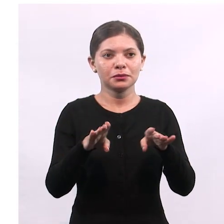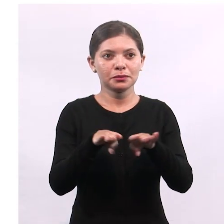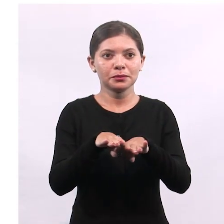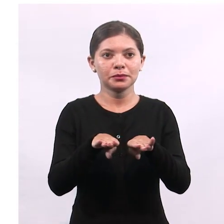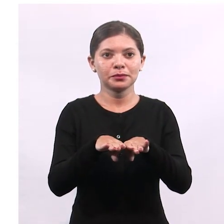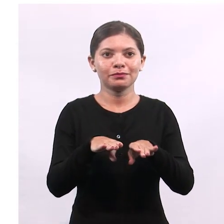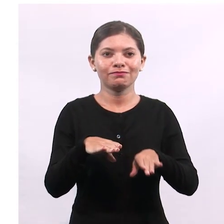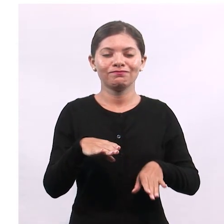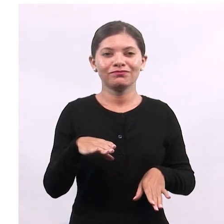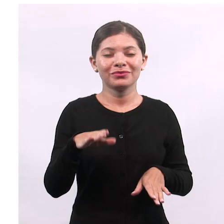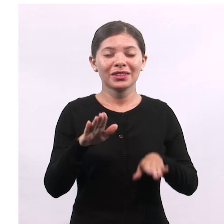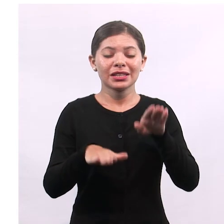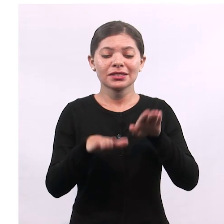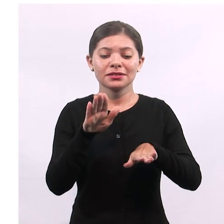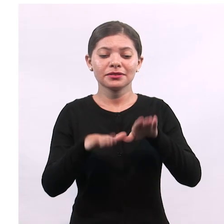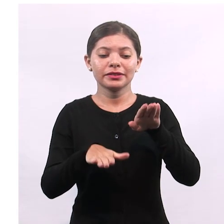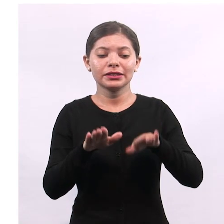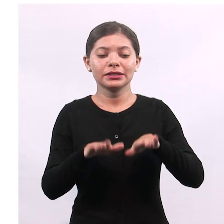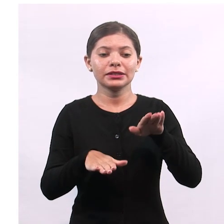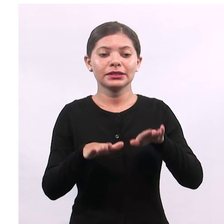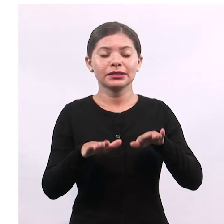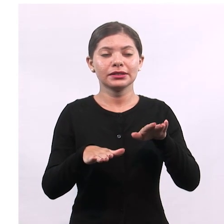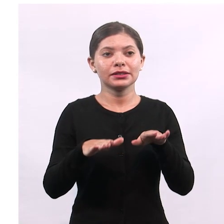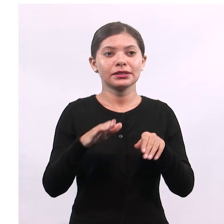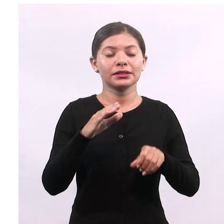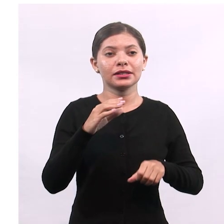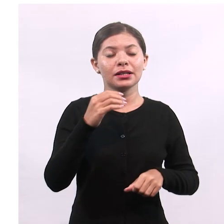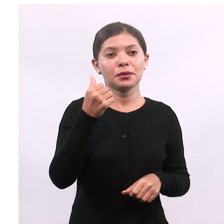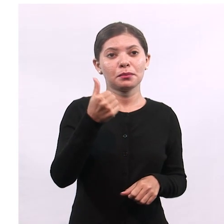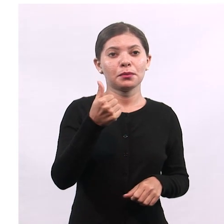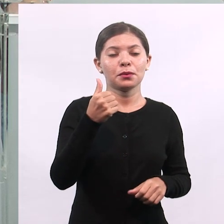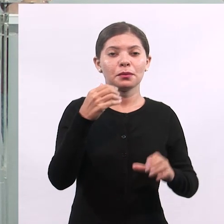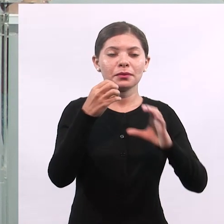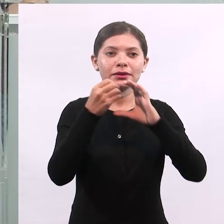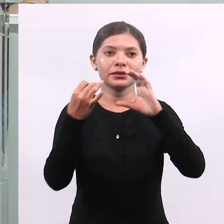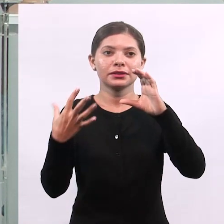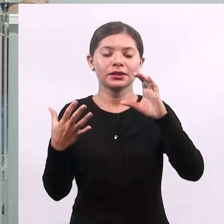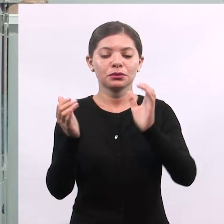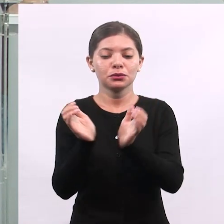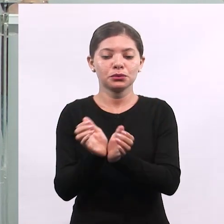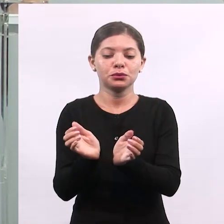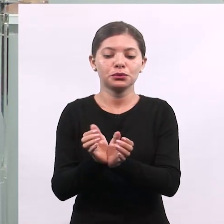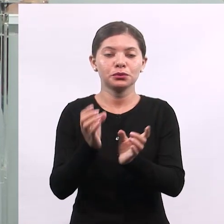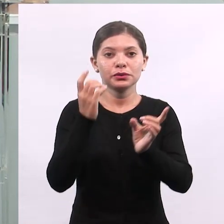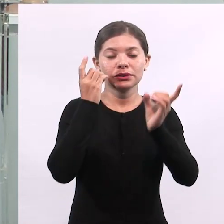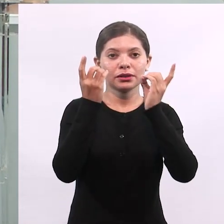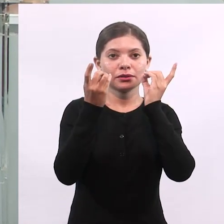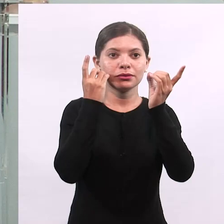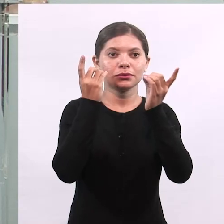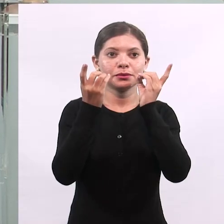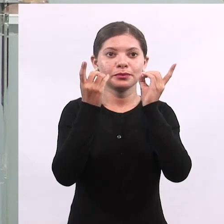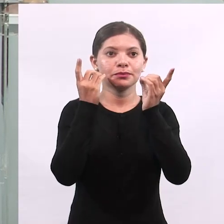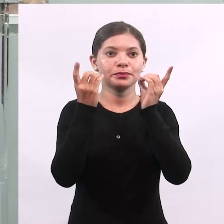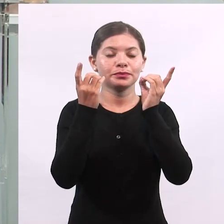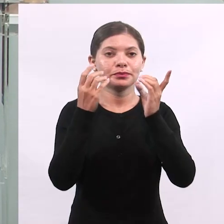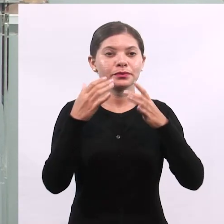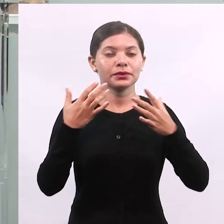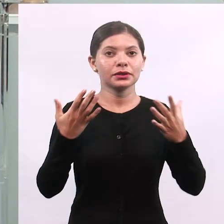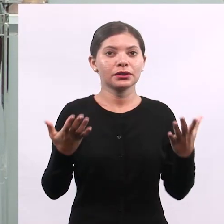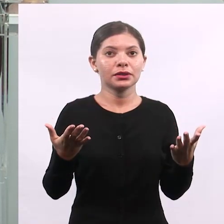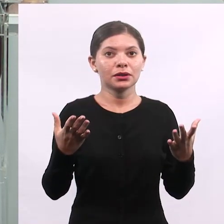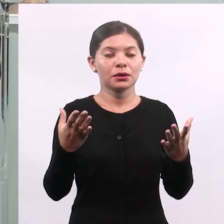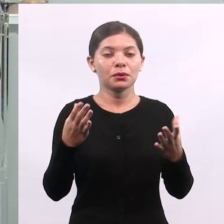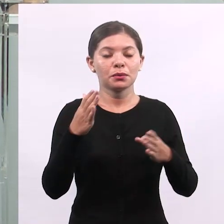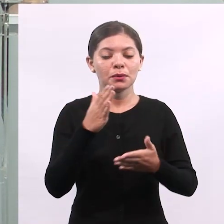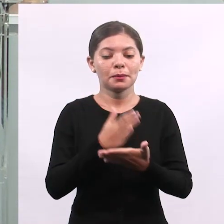é suficiente para caracterizar aquele conjunto de dados então se eu digo que a média de idade dos meus alunos